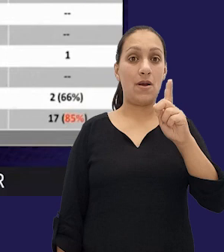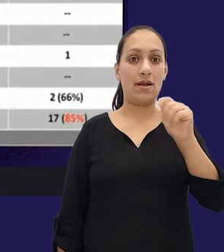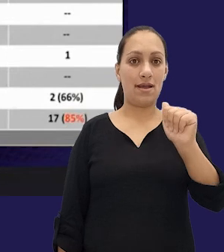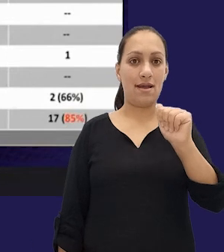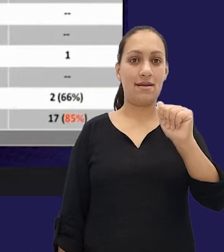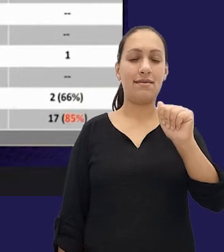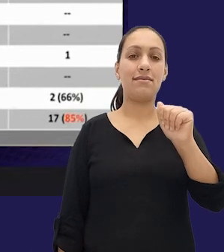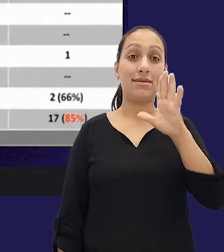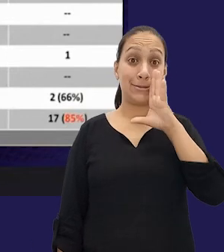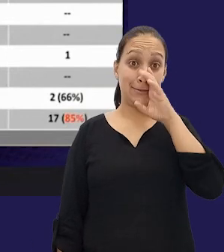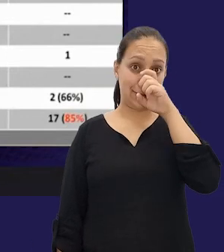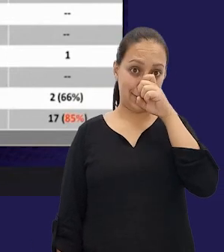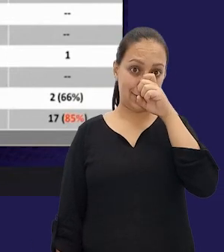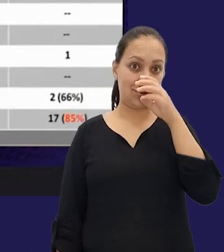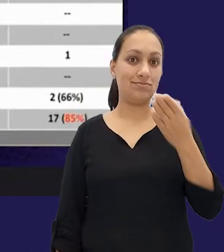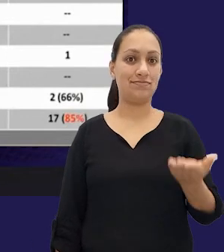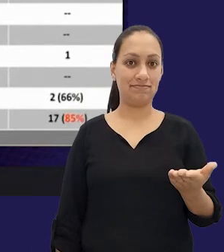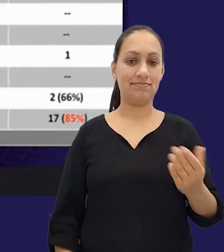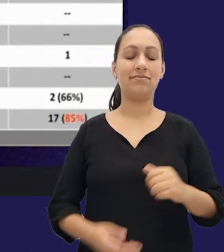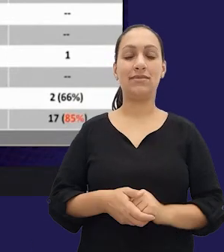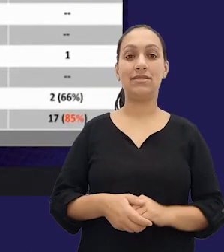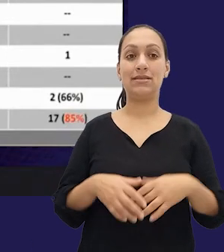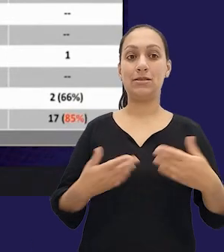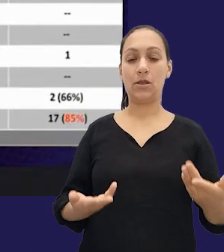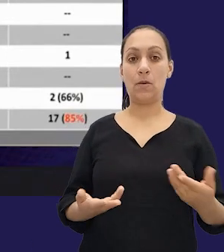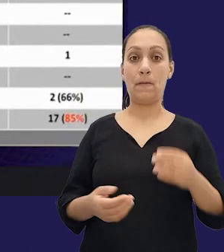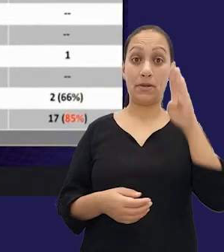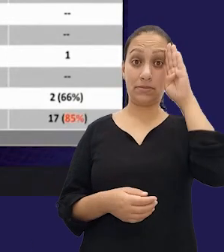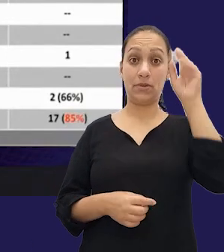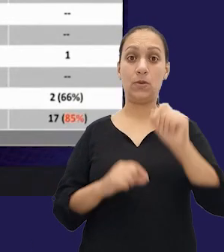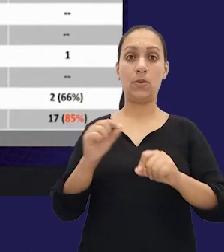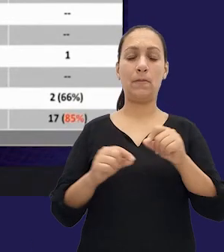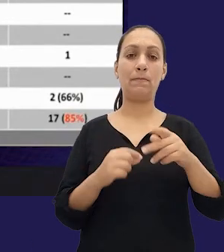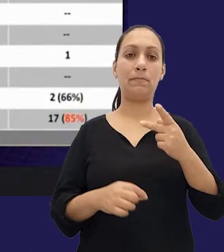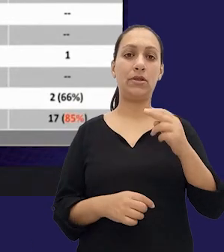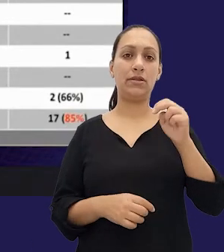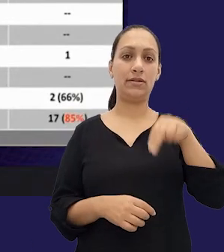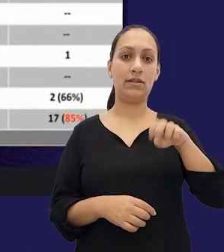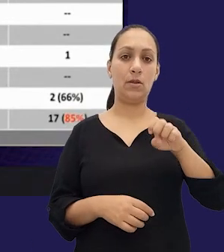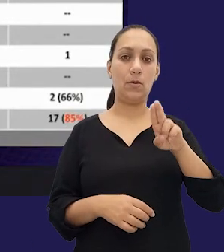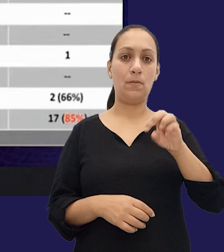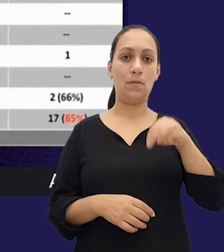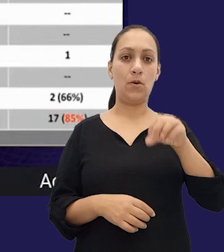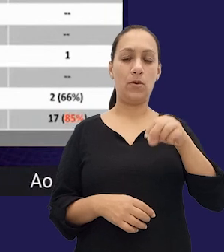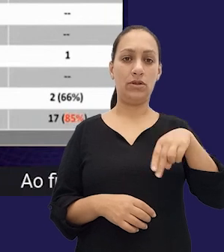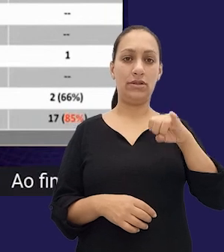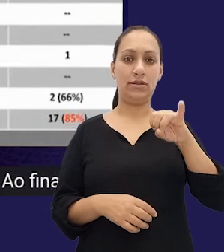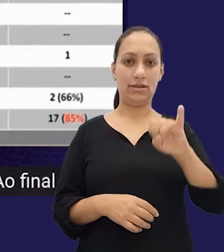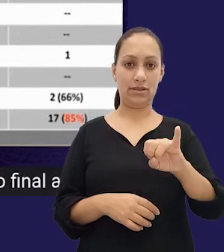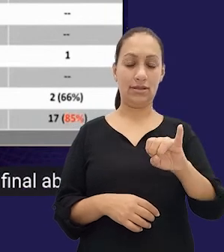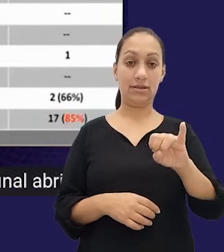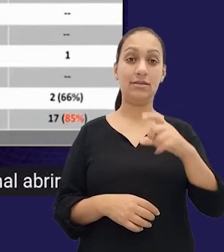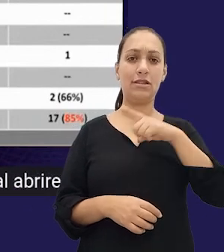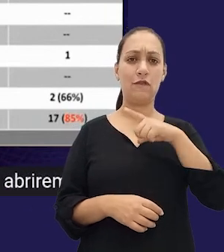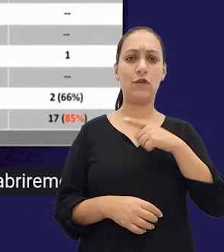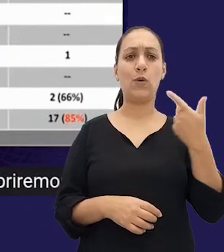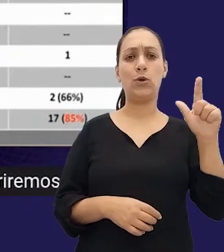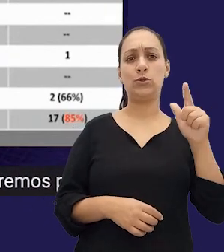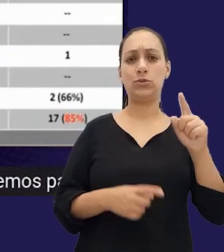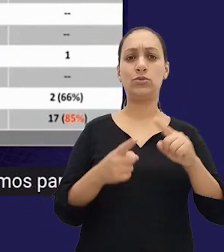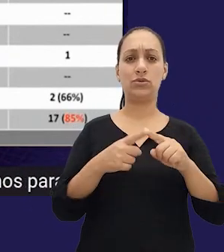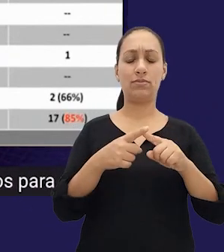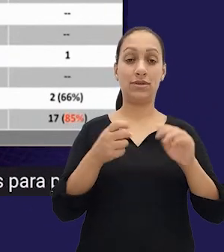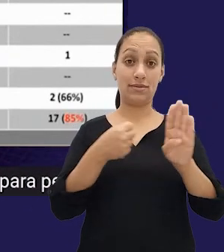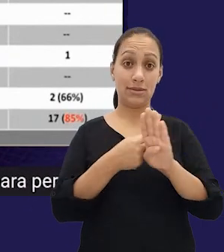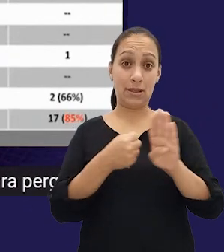Aqui nas enterobactérias, a principal enterobactéria foi a Klebsiella pneumoniae, tá? Até houve outras enterobactérias, mas